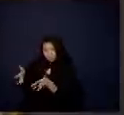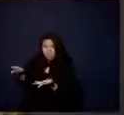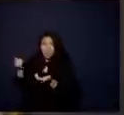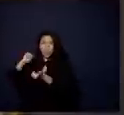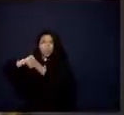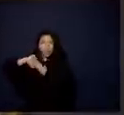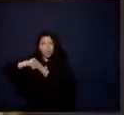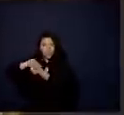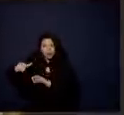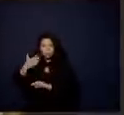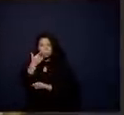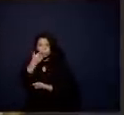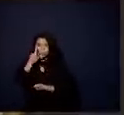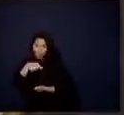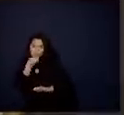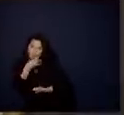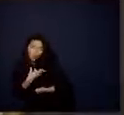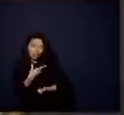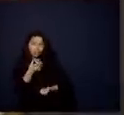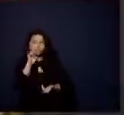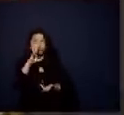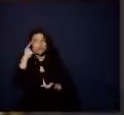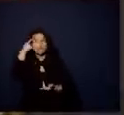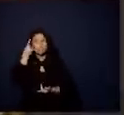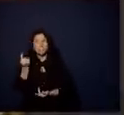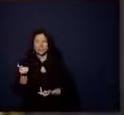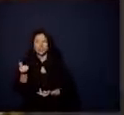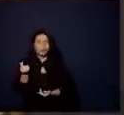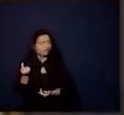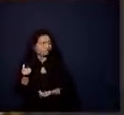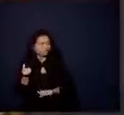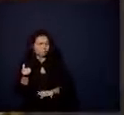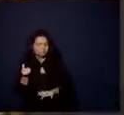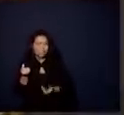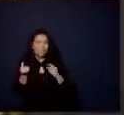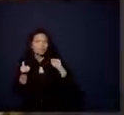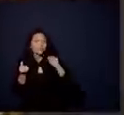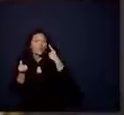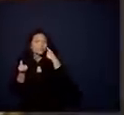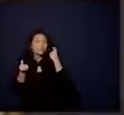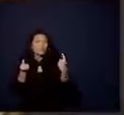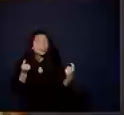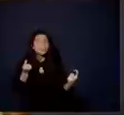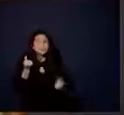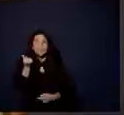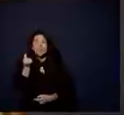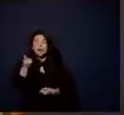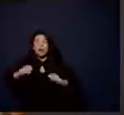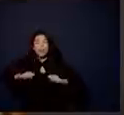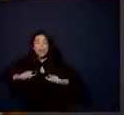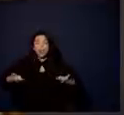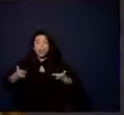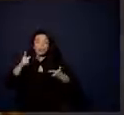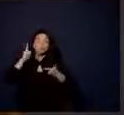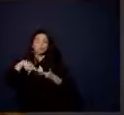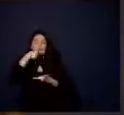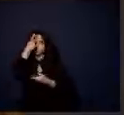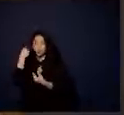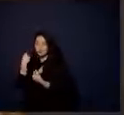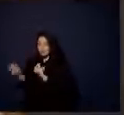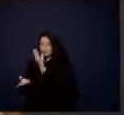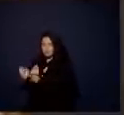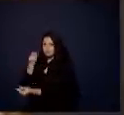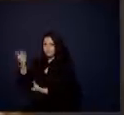na merenda e não necessariamente no gasto né quem tá interessado no gasto às vezes são os fornecedores né do